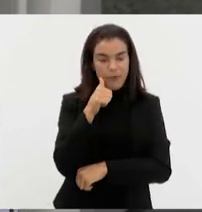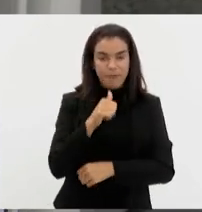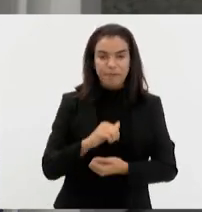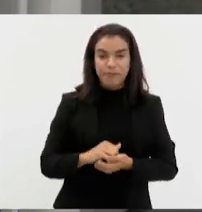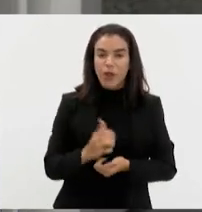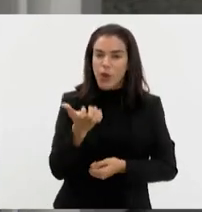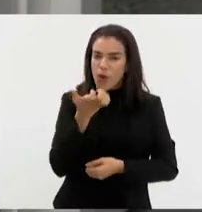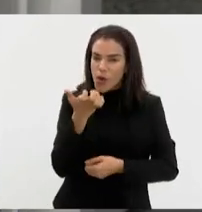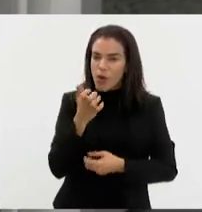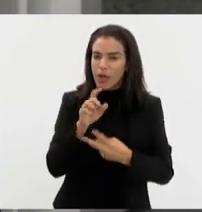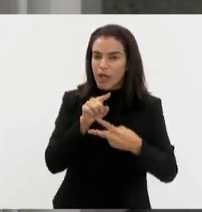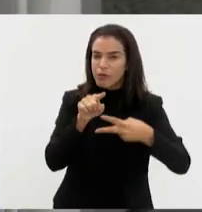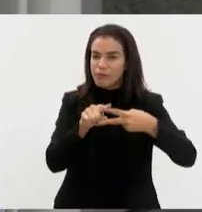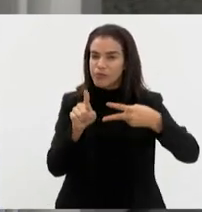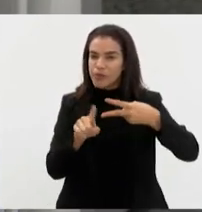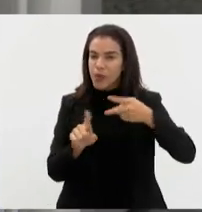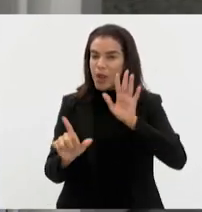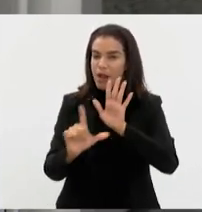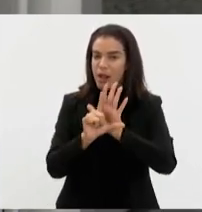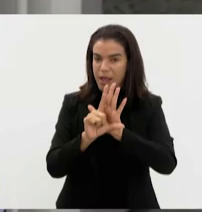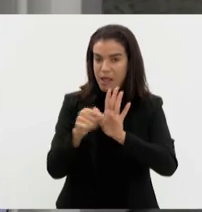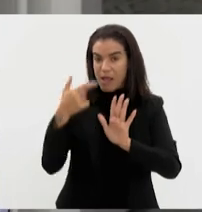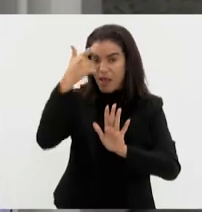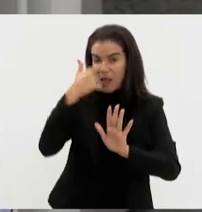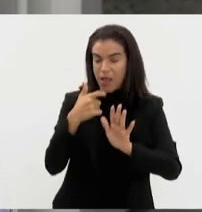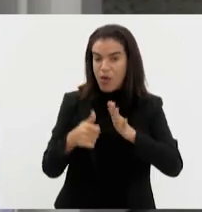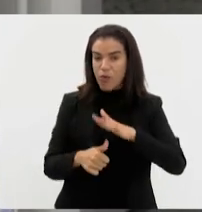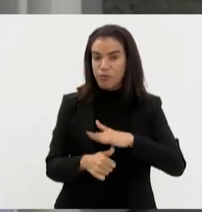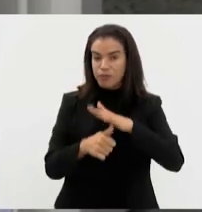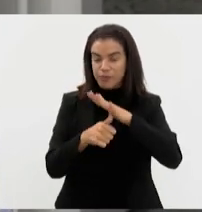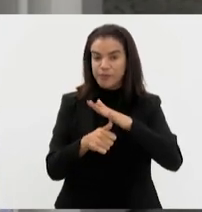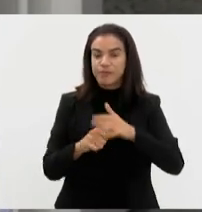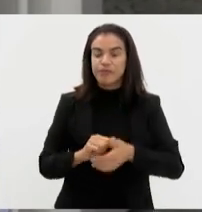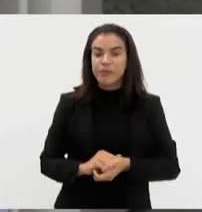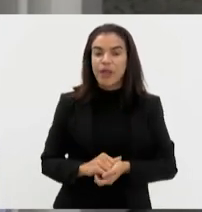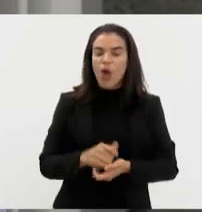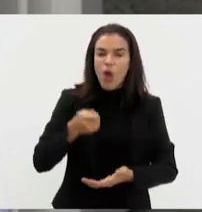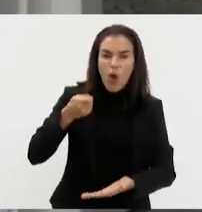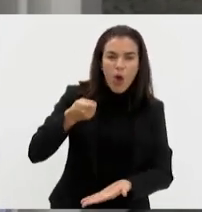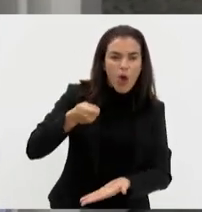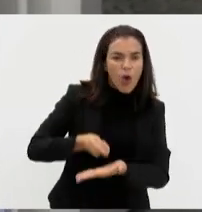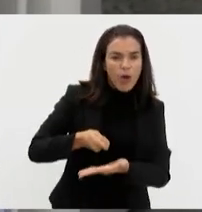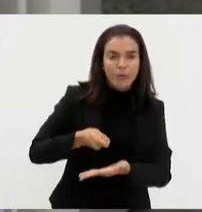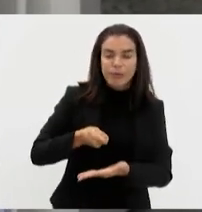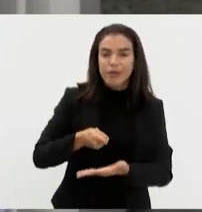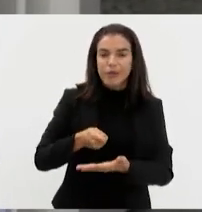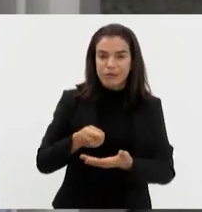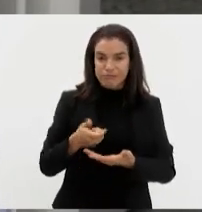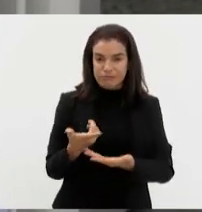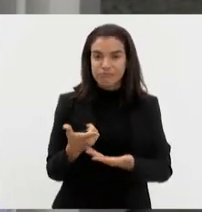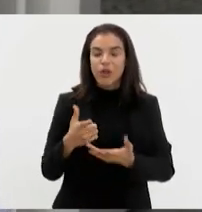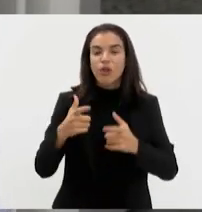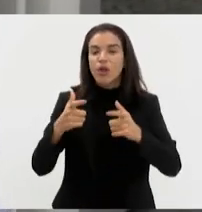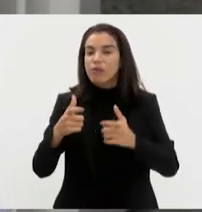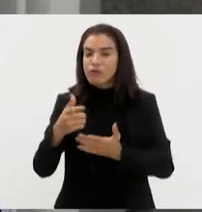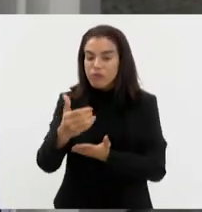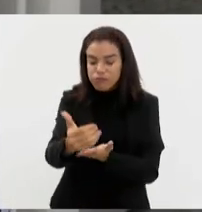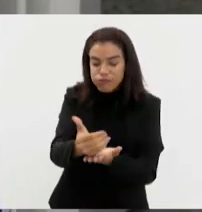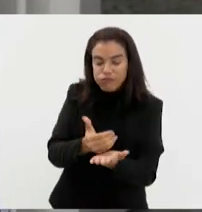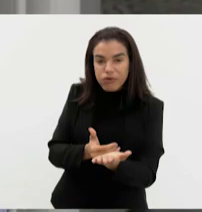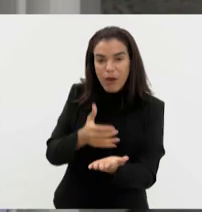queria citar aqui duas leis de minha autoria. A primeira é que obriga a ter dentro do registro de ocorrência